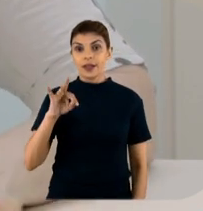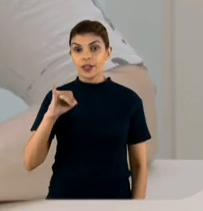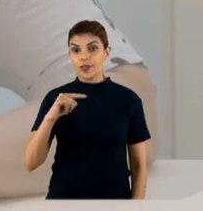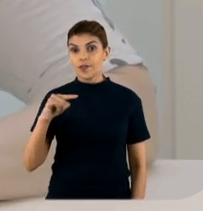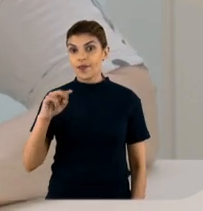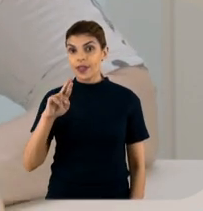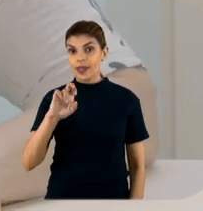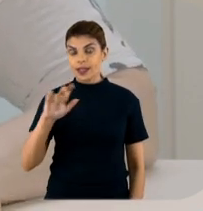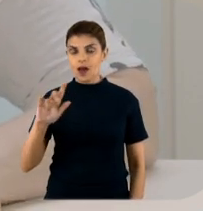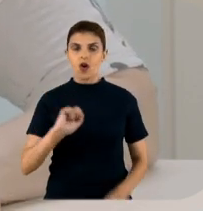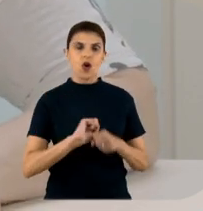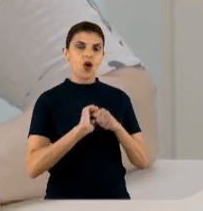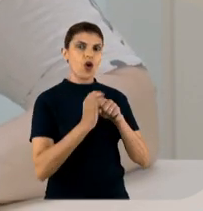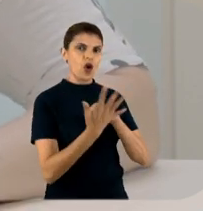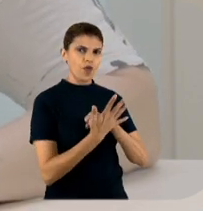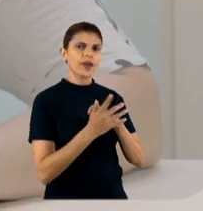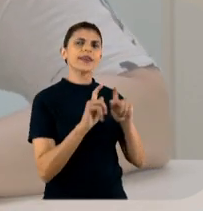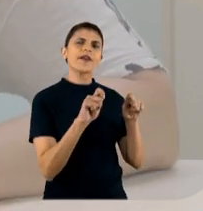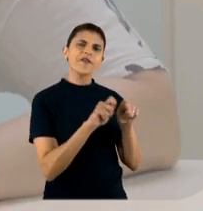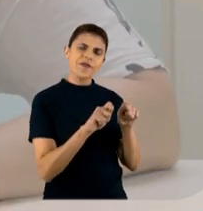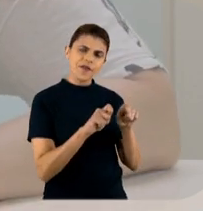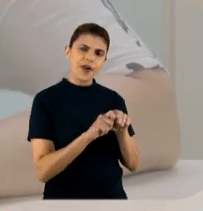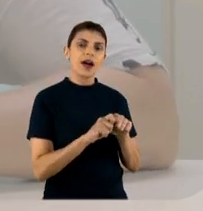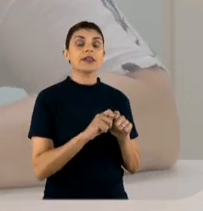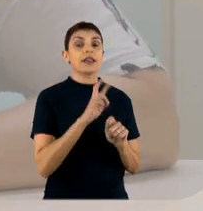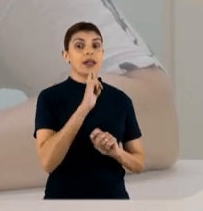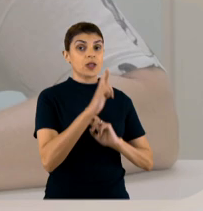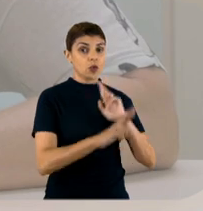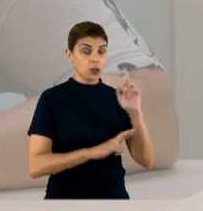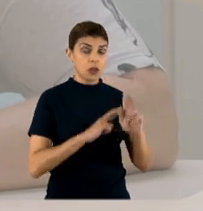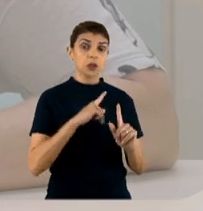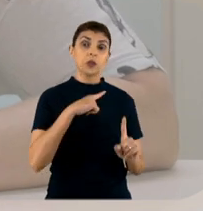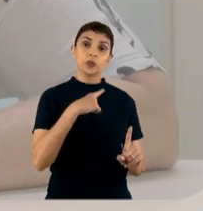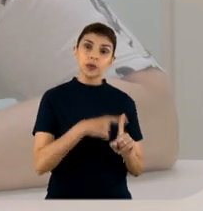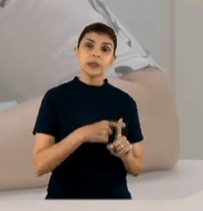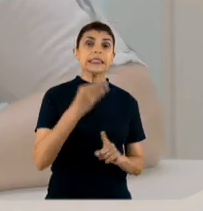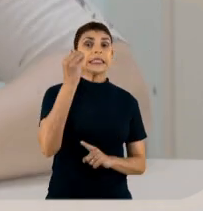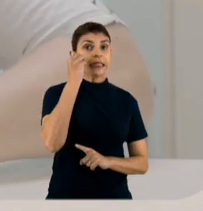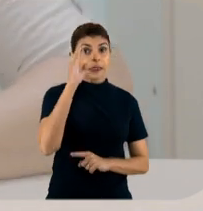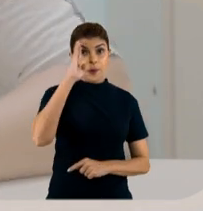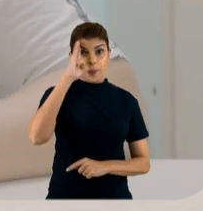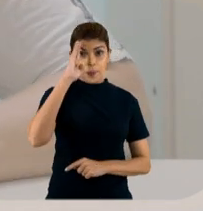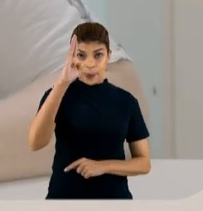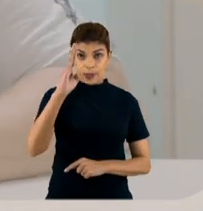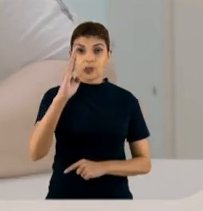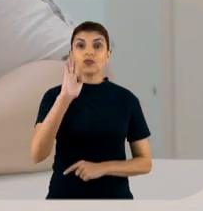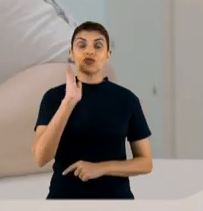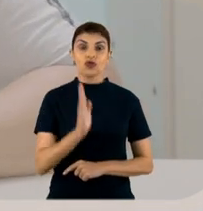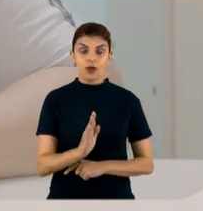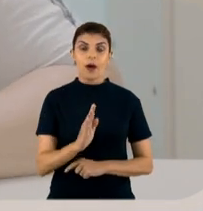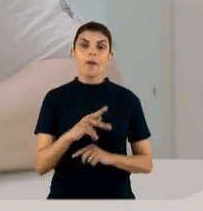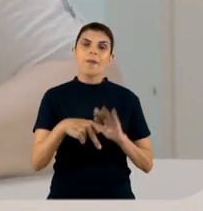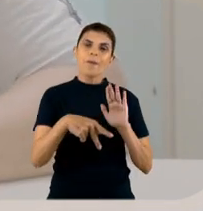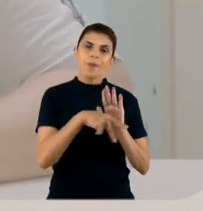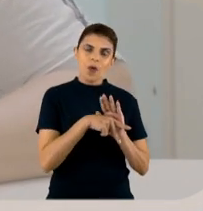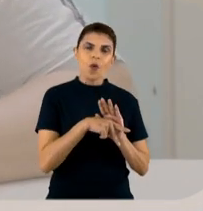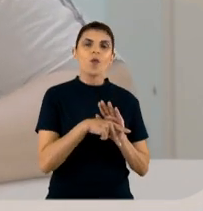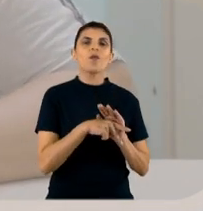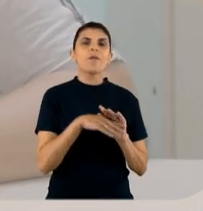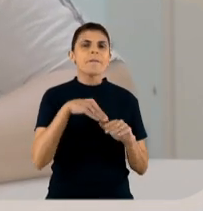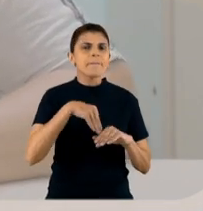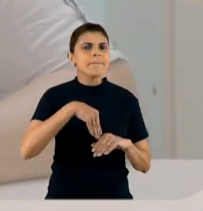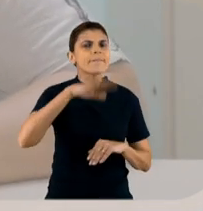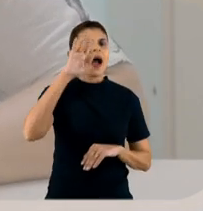covid ela vem sendo feita embora o que a gente tenha de Resultado positivo Principalmente nos antivirais propriamente